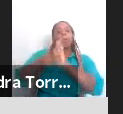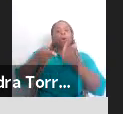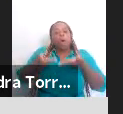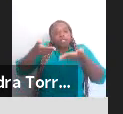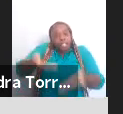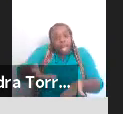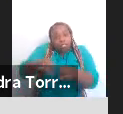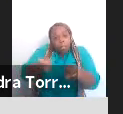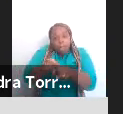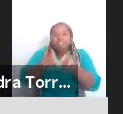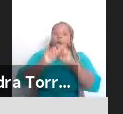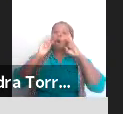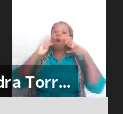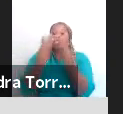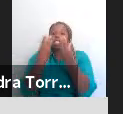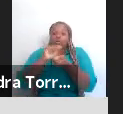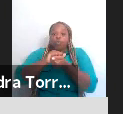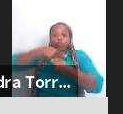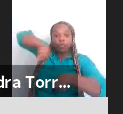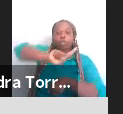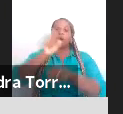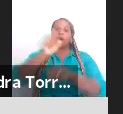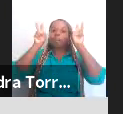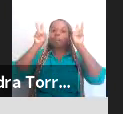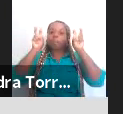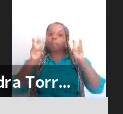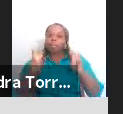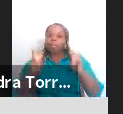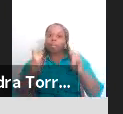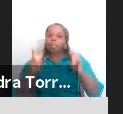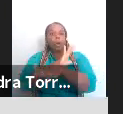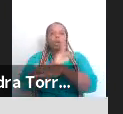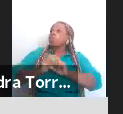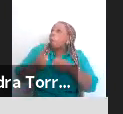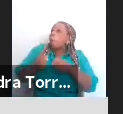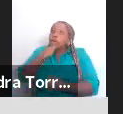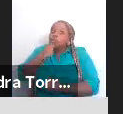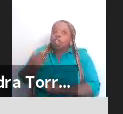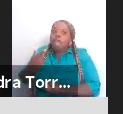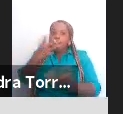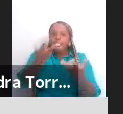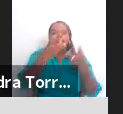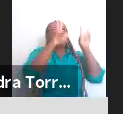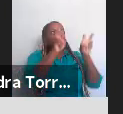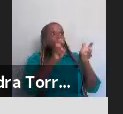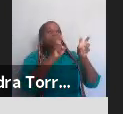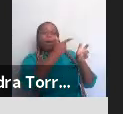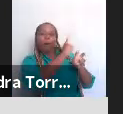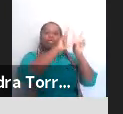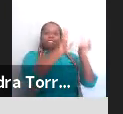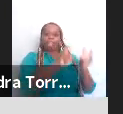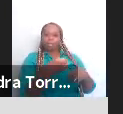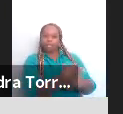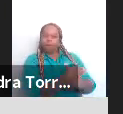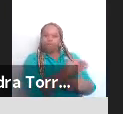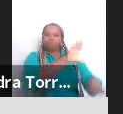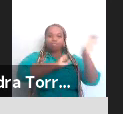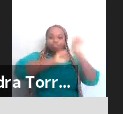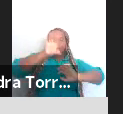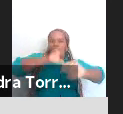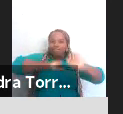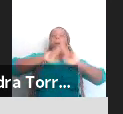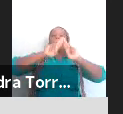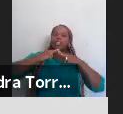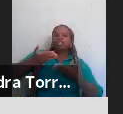outras oficinas com a gente de um assunto que ele não domina, que ele gostaria de conhecer mais. Então, essa dinâmica de